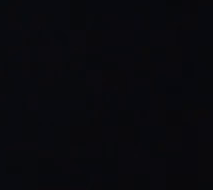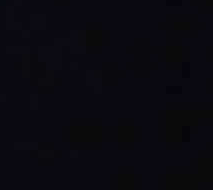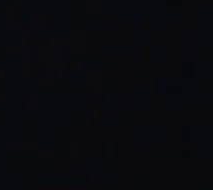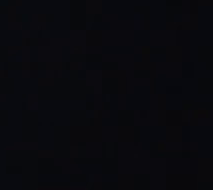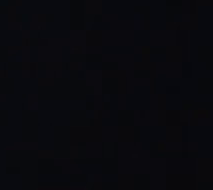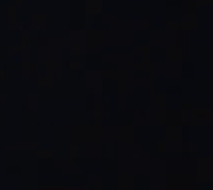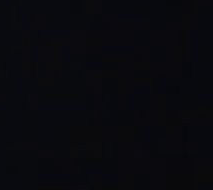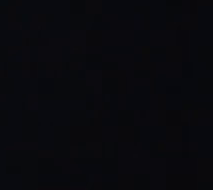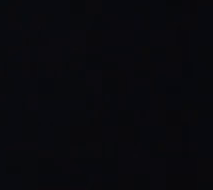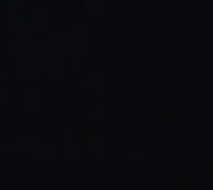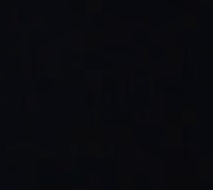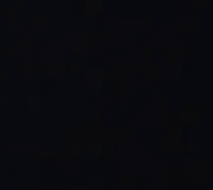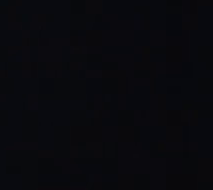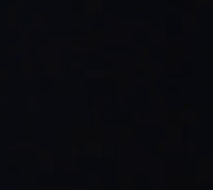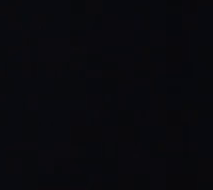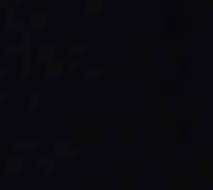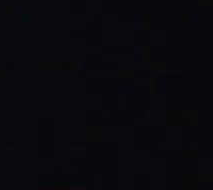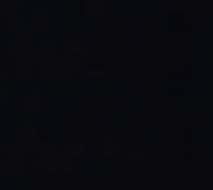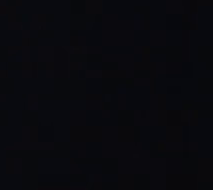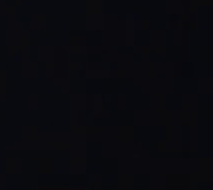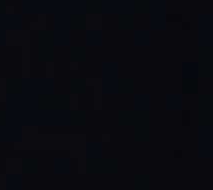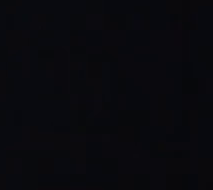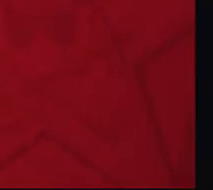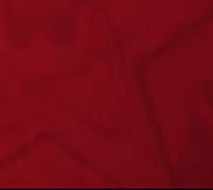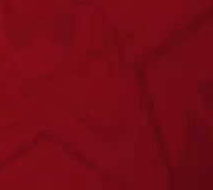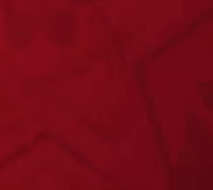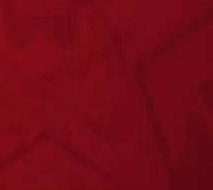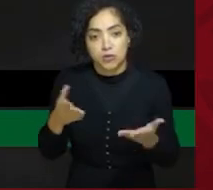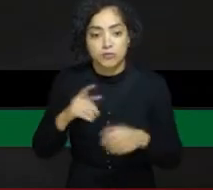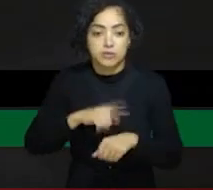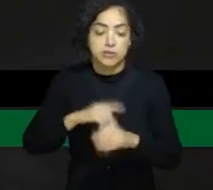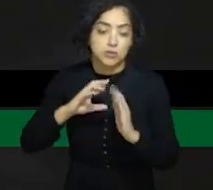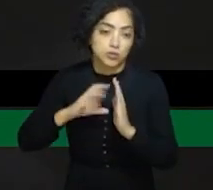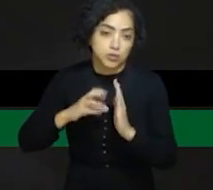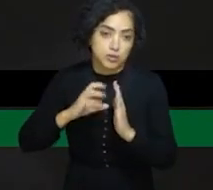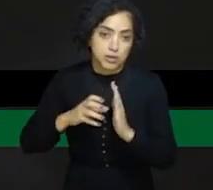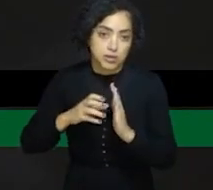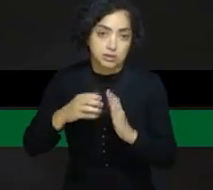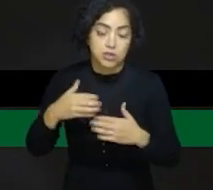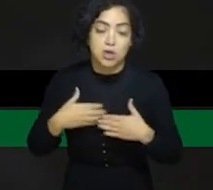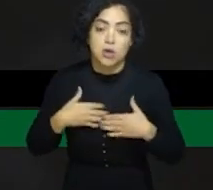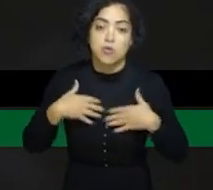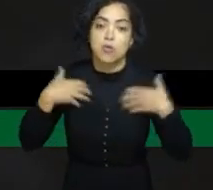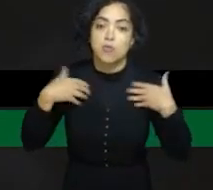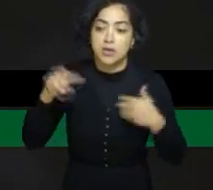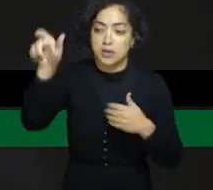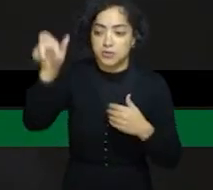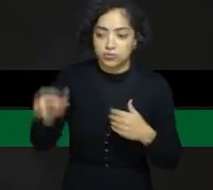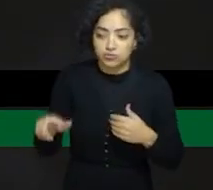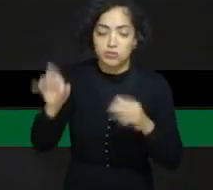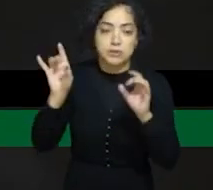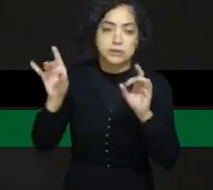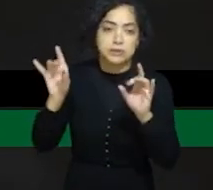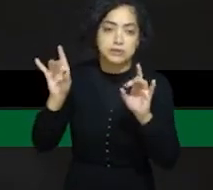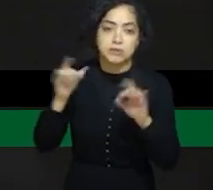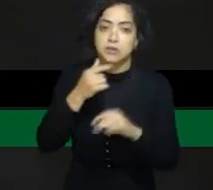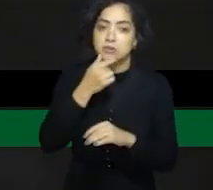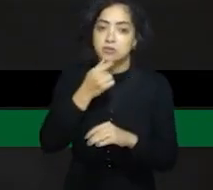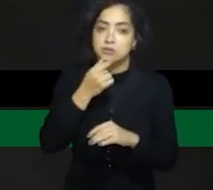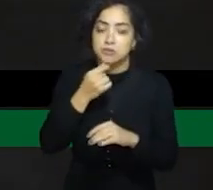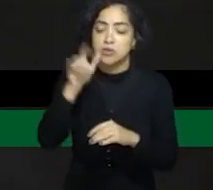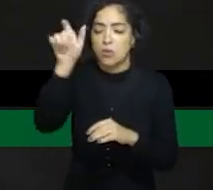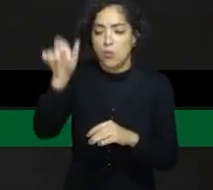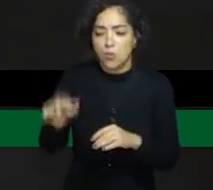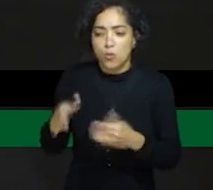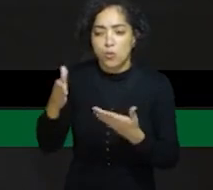atuação promovendo melhorias na educação do município de Joinville. Uma homenagem a um homem muito especial, a uma pessoa muito